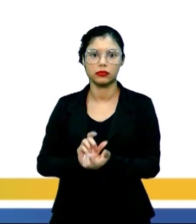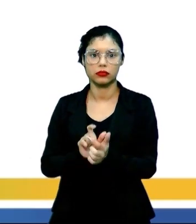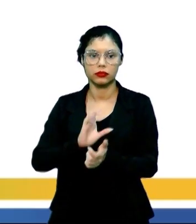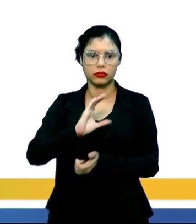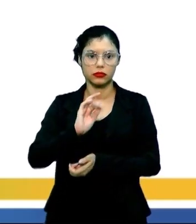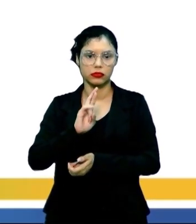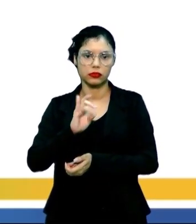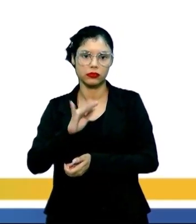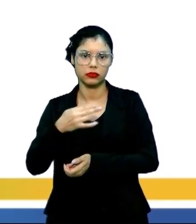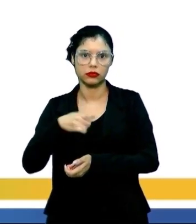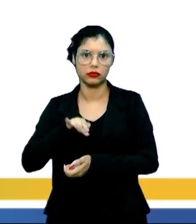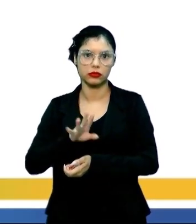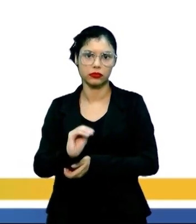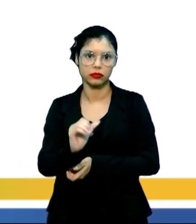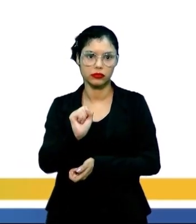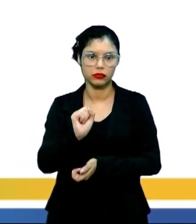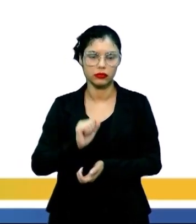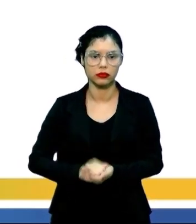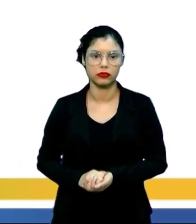extenso.